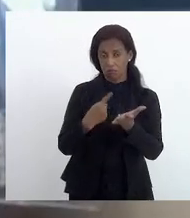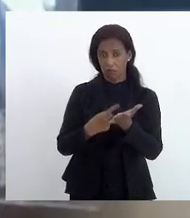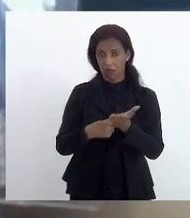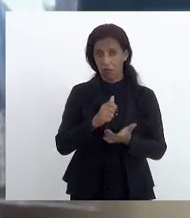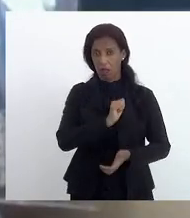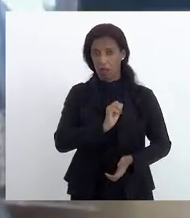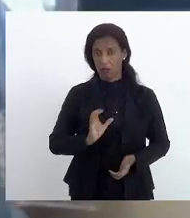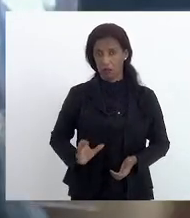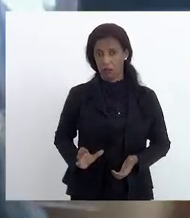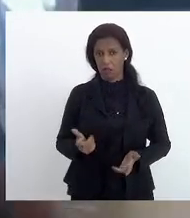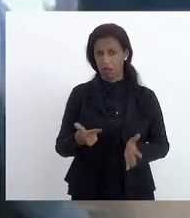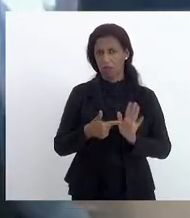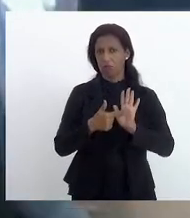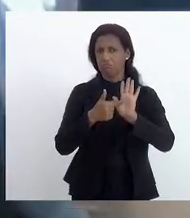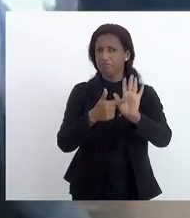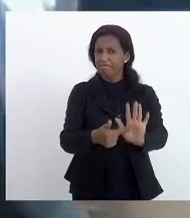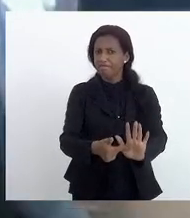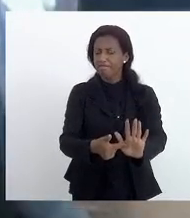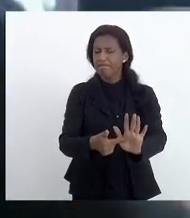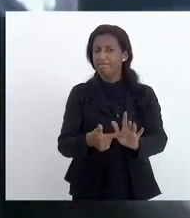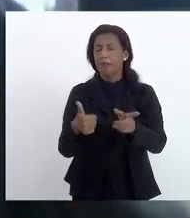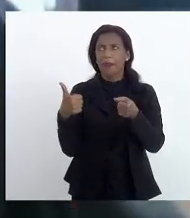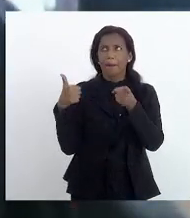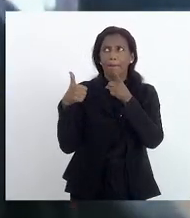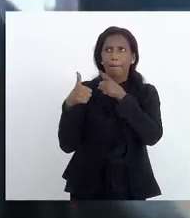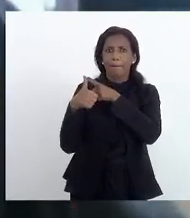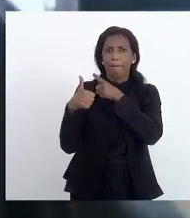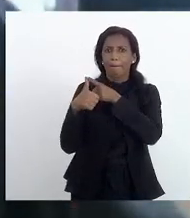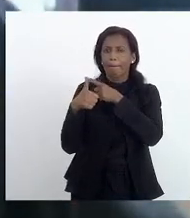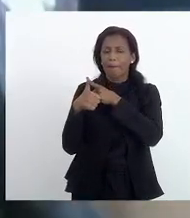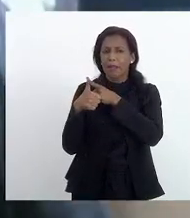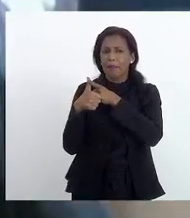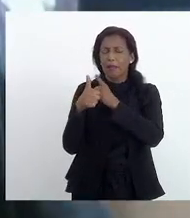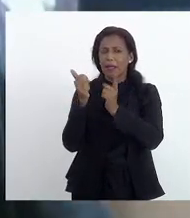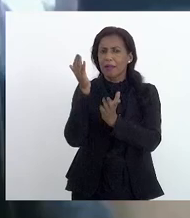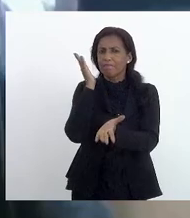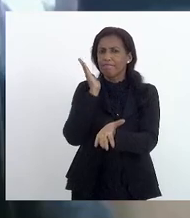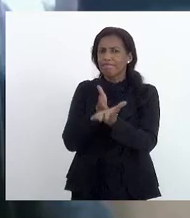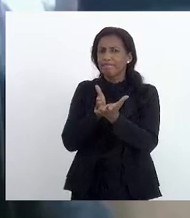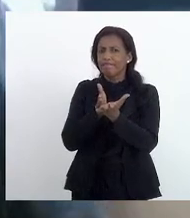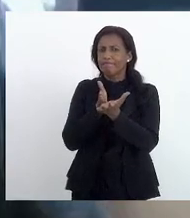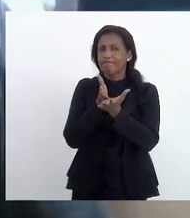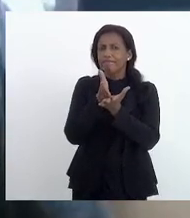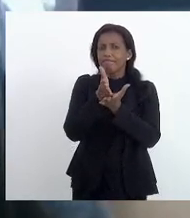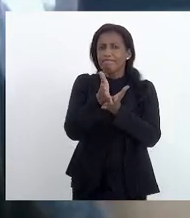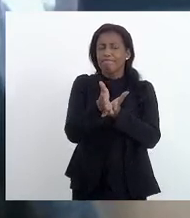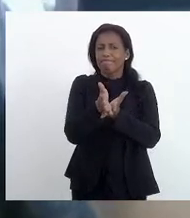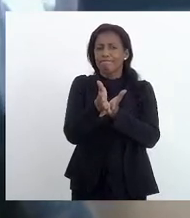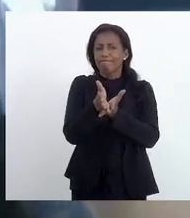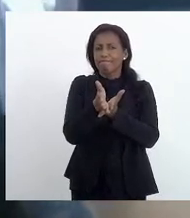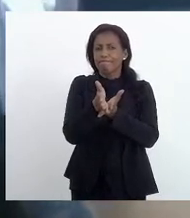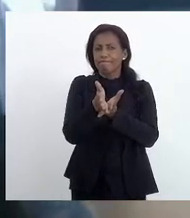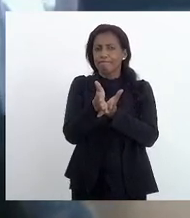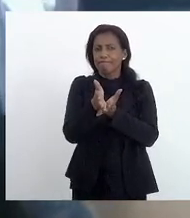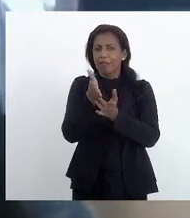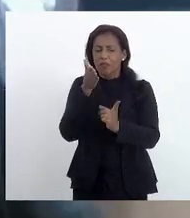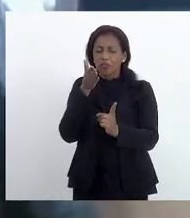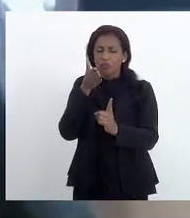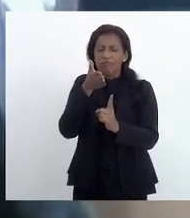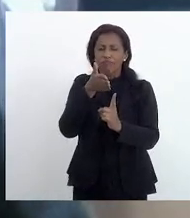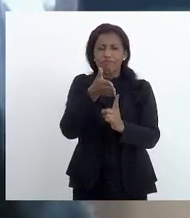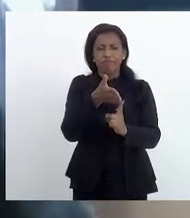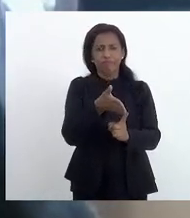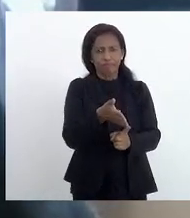André Siciliano representa, eu acho que é uma primeira linha de convergência, de